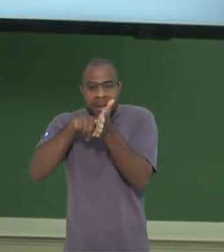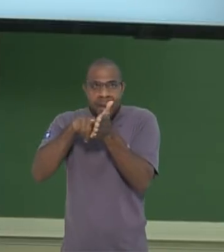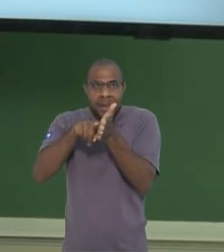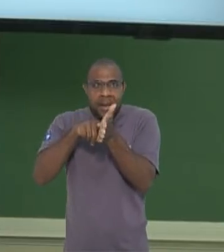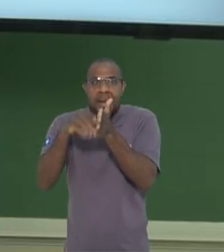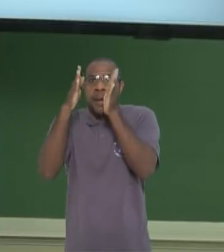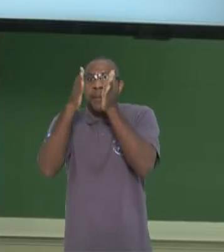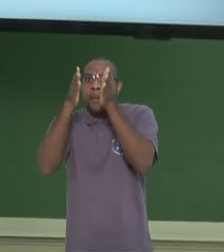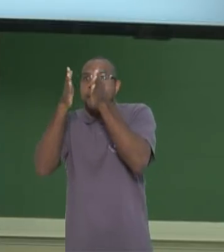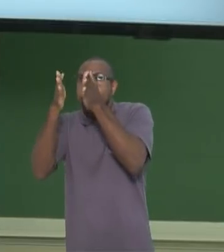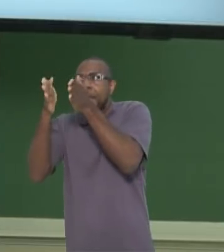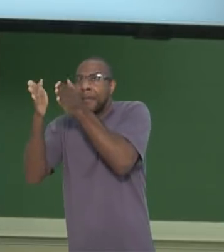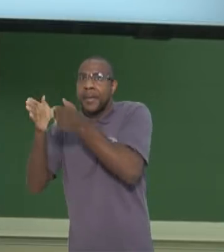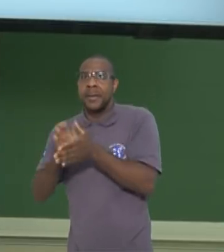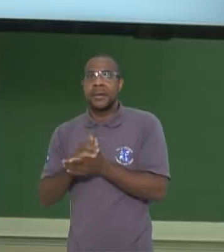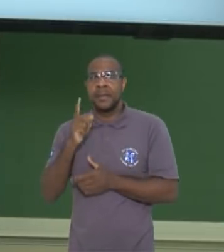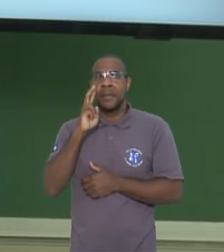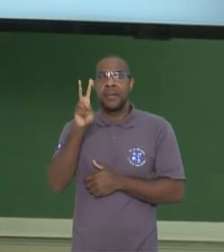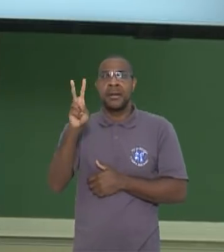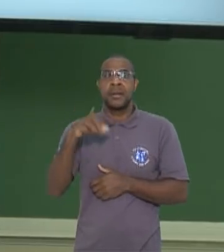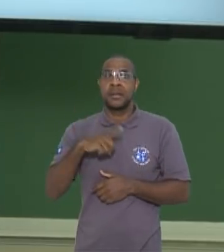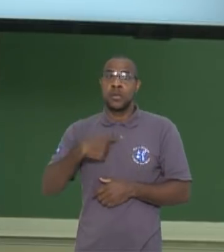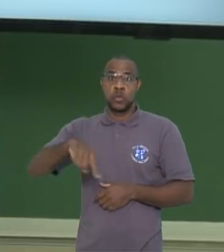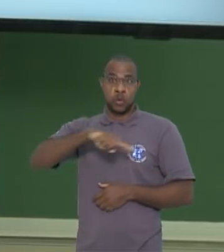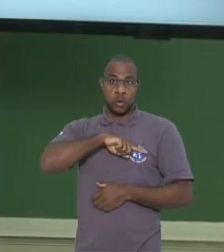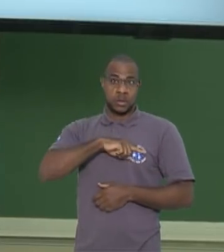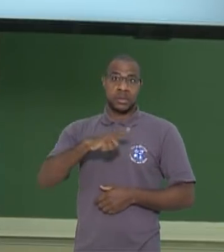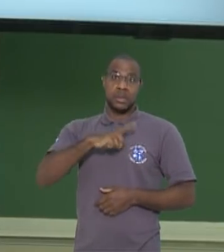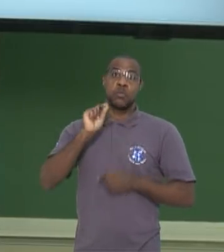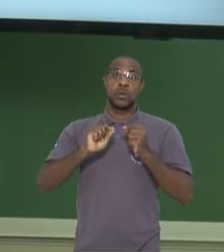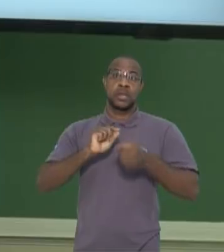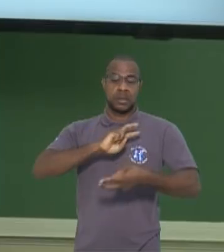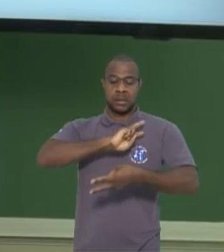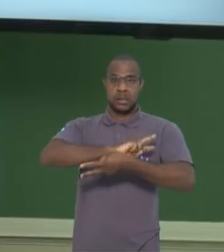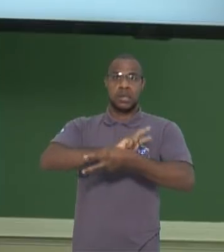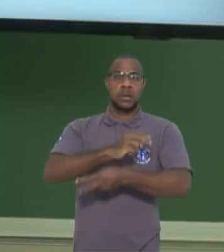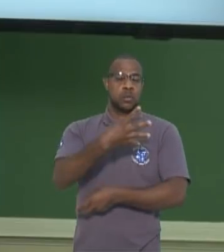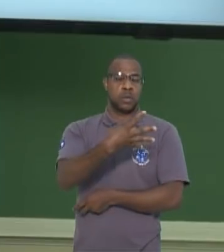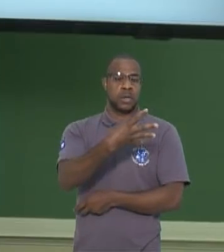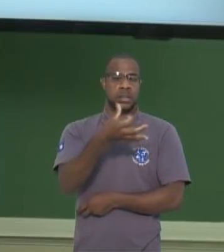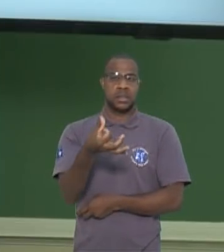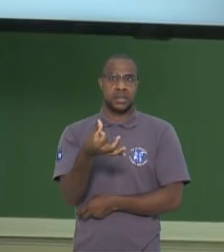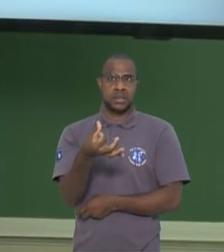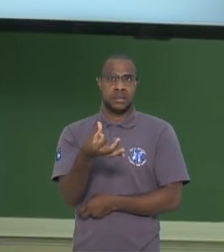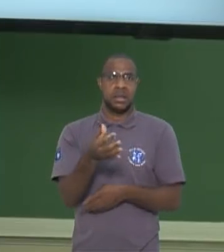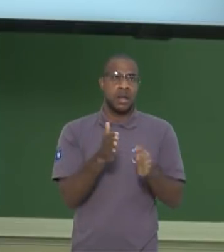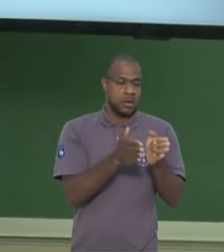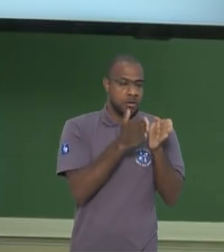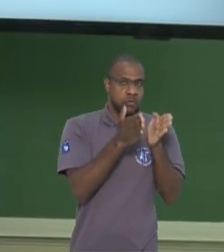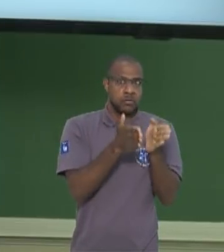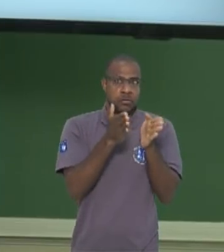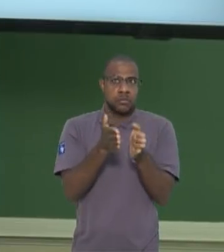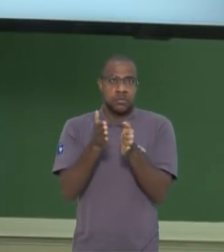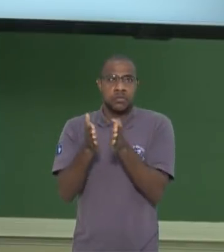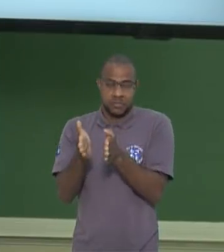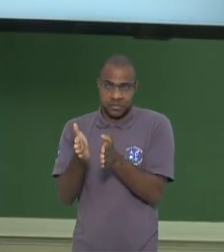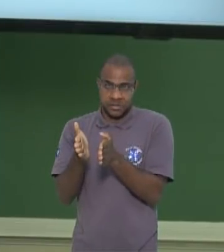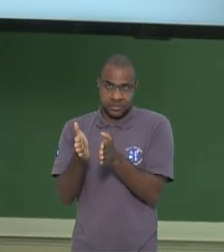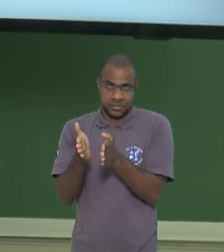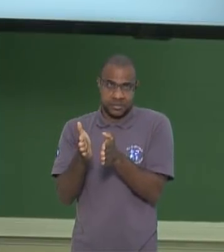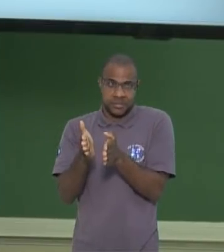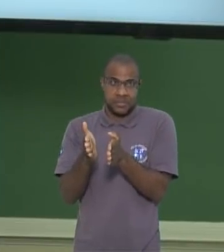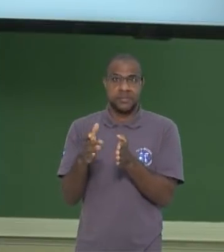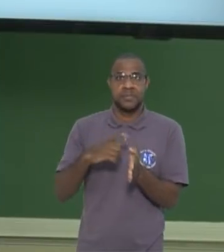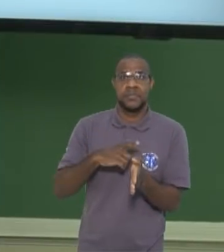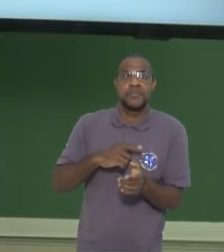parzinho em parzinho. Então lembre que a gente tem 46 cromossomos e eles estão divididos em pares. A gente tem 22 pares